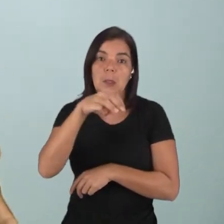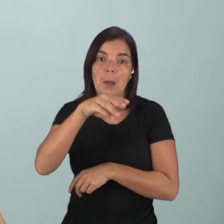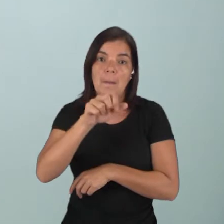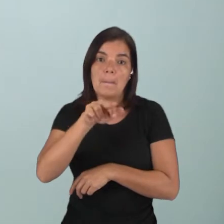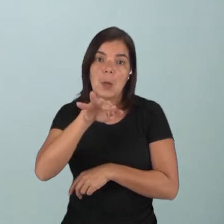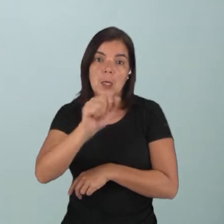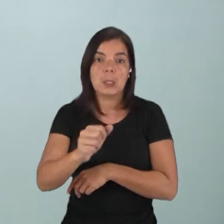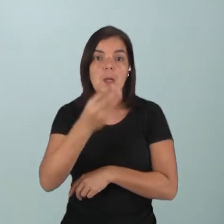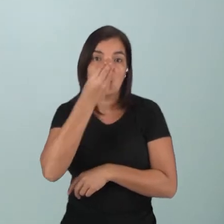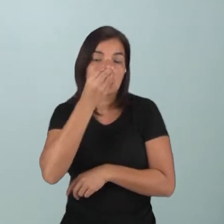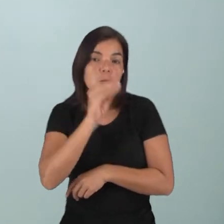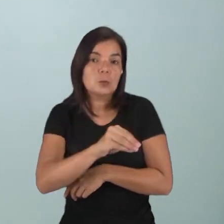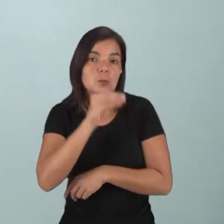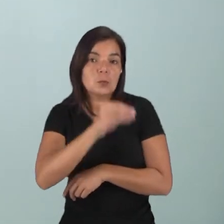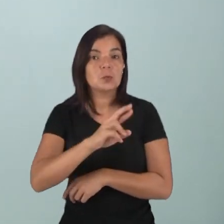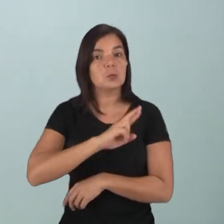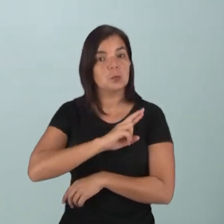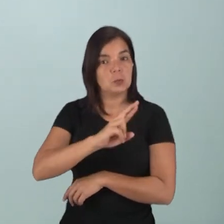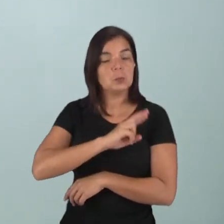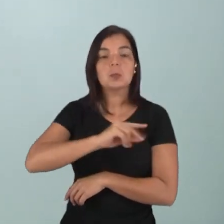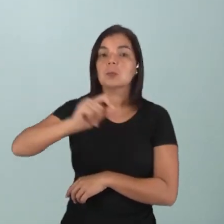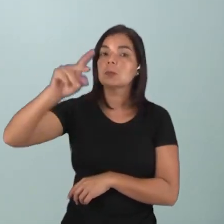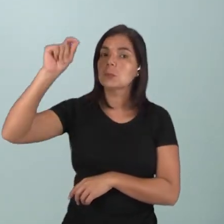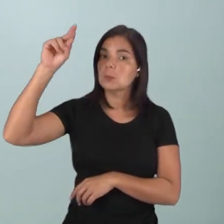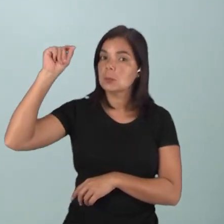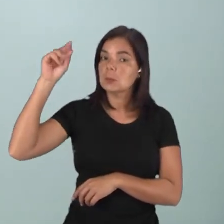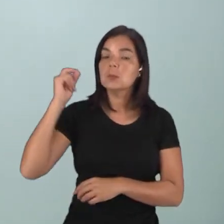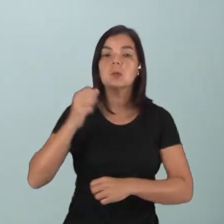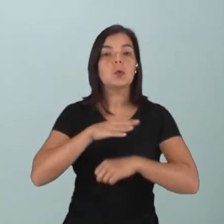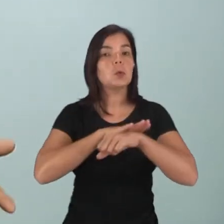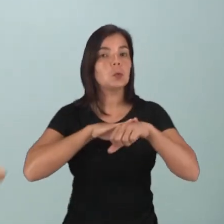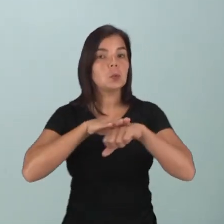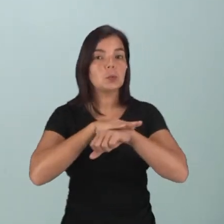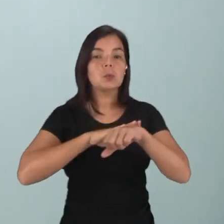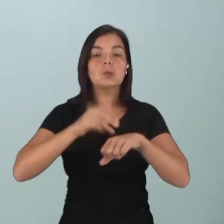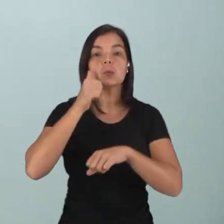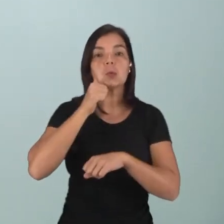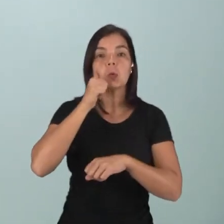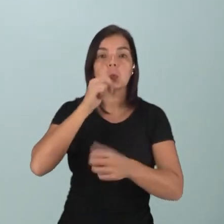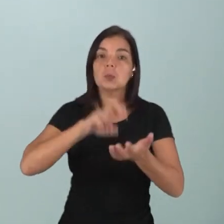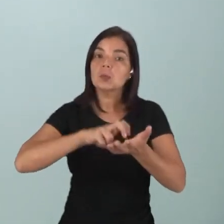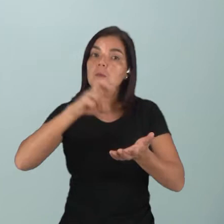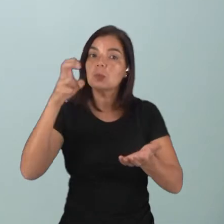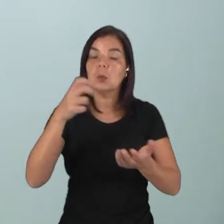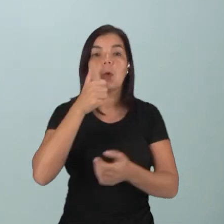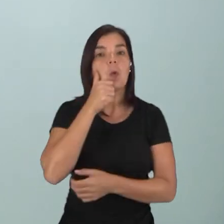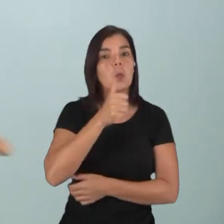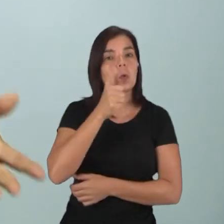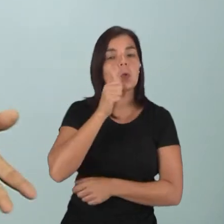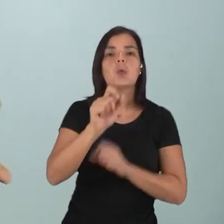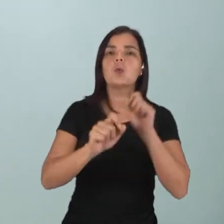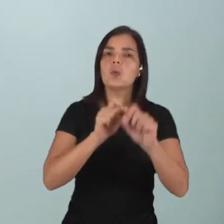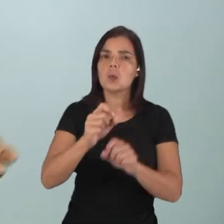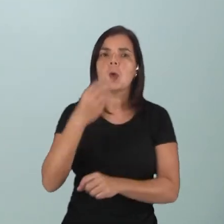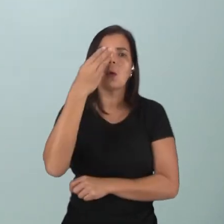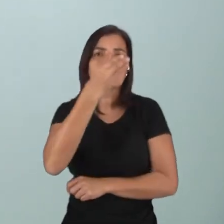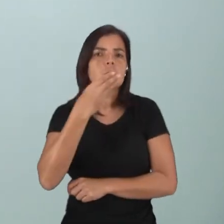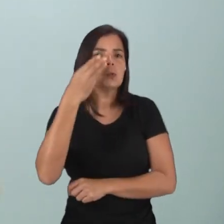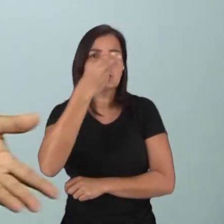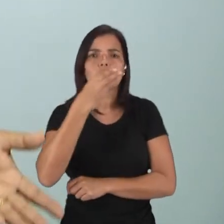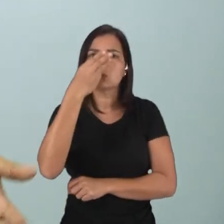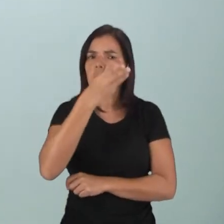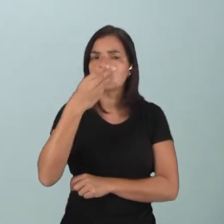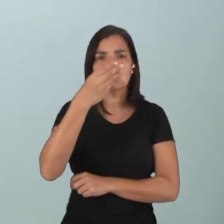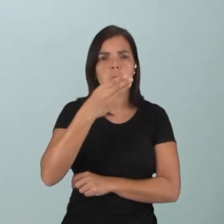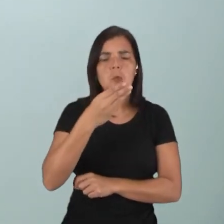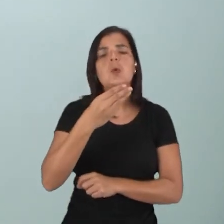rejeitada pelos religiosos da sua época e dialogou com a mulher em pleno dia. Uma mulher considerada prostituta toca